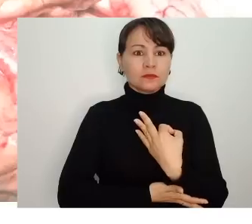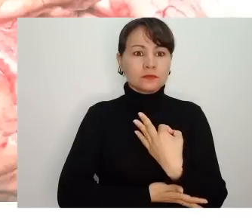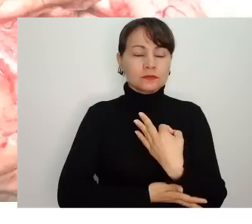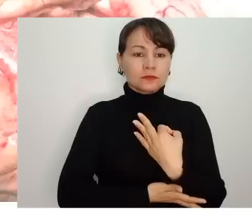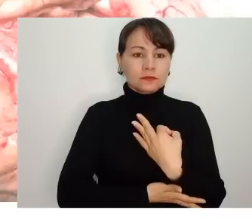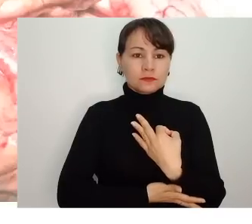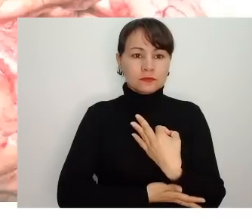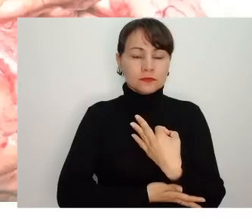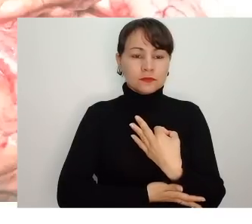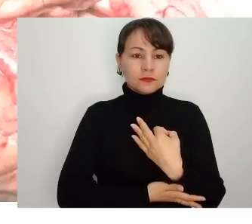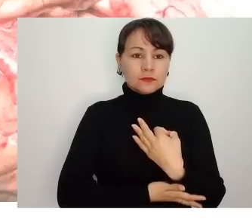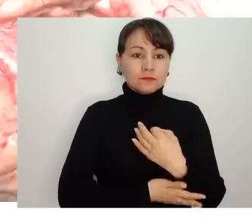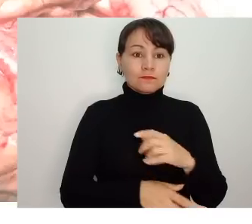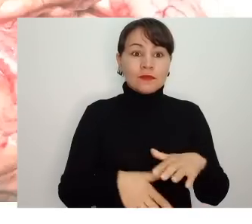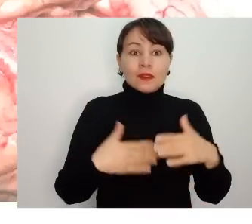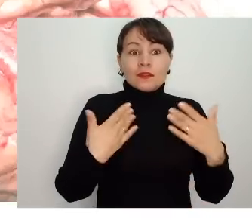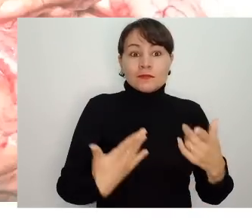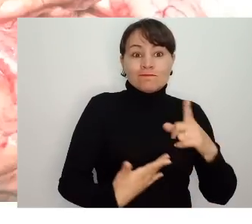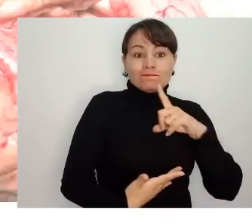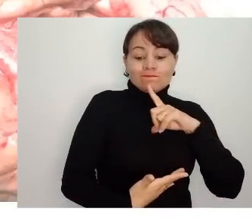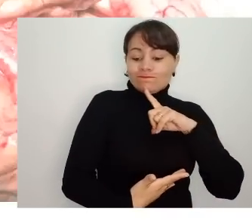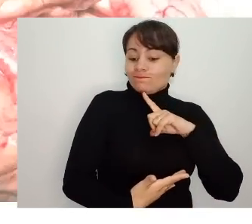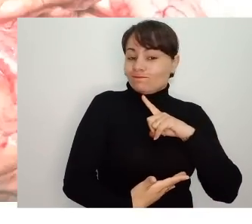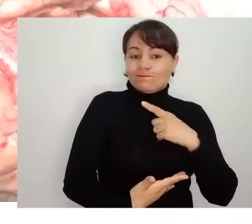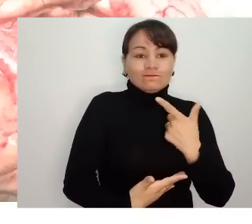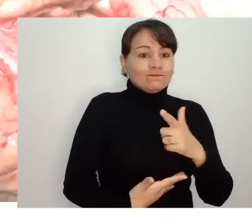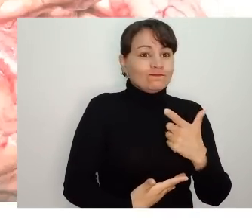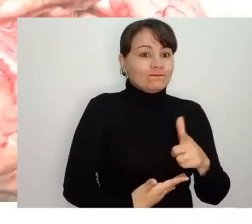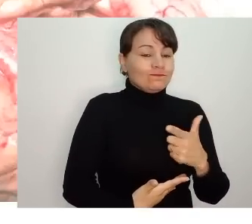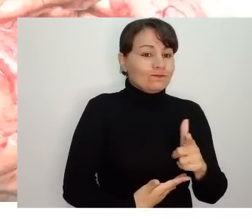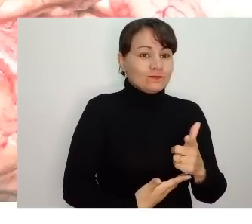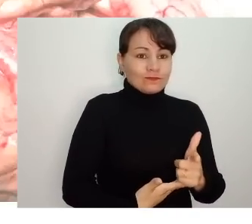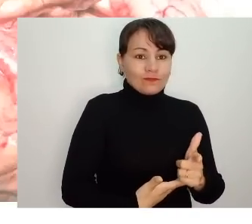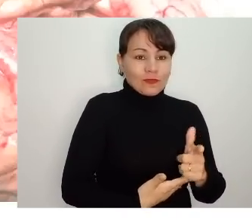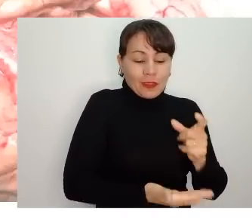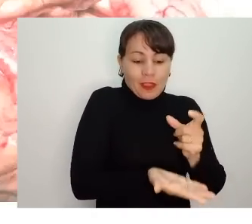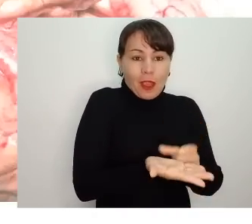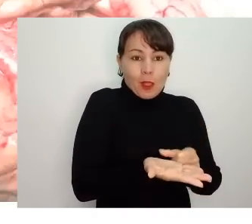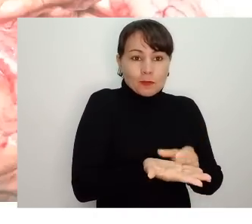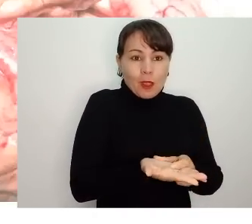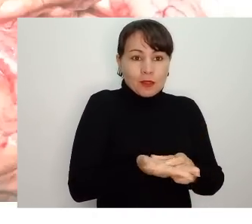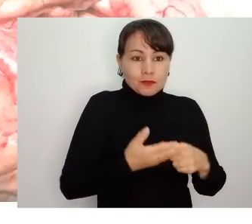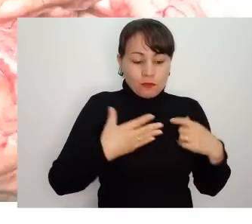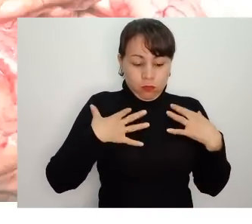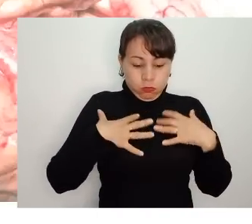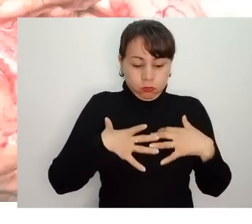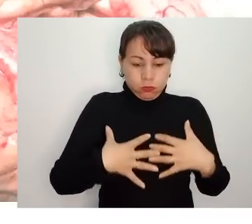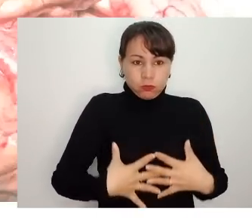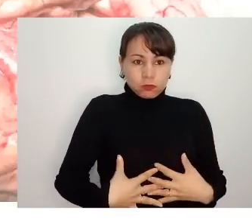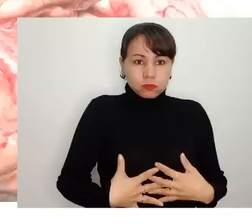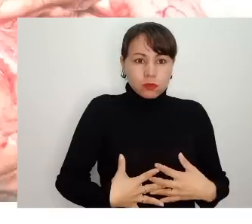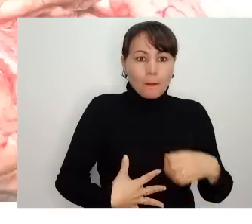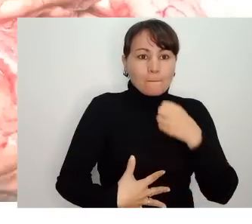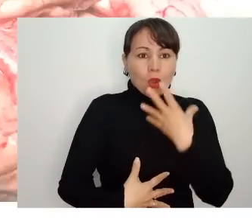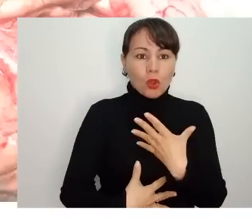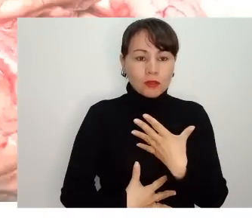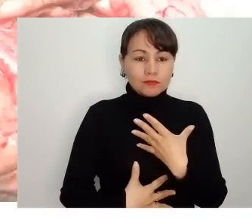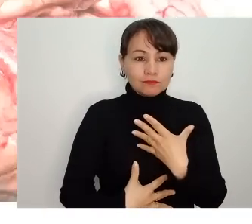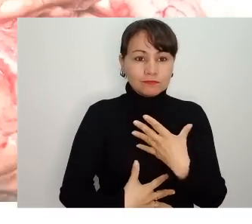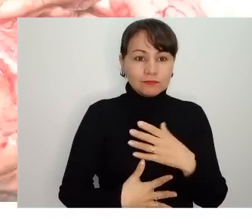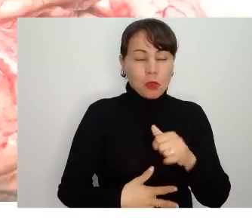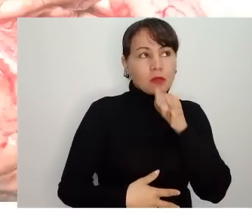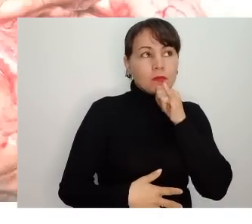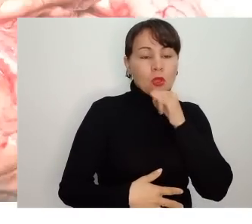perfeitas condições, se eu não tiver as partes orgânicas em bom estado, como, por